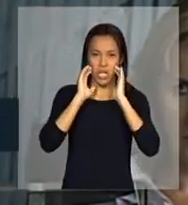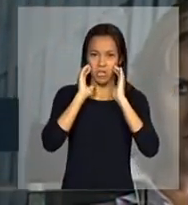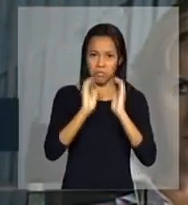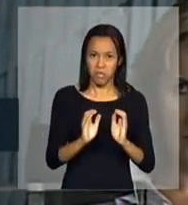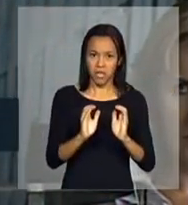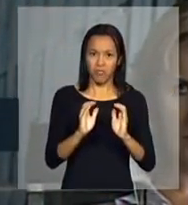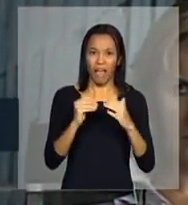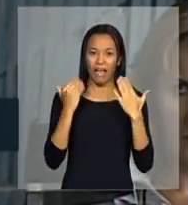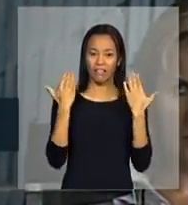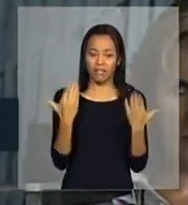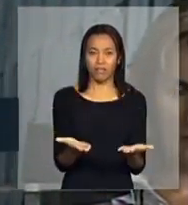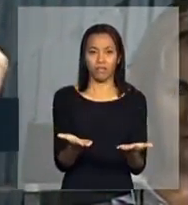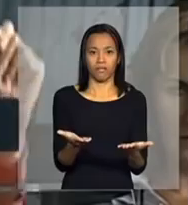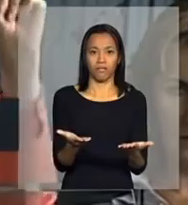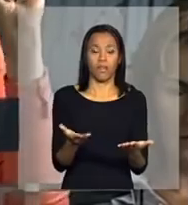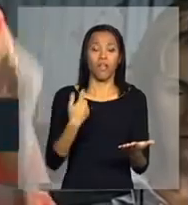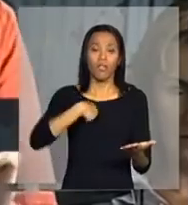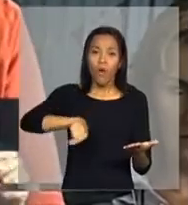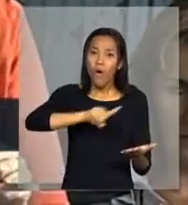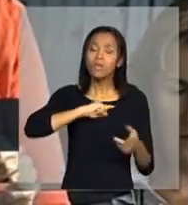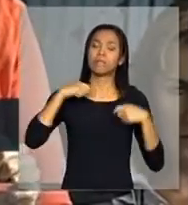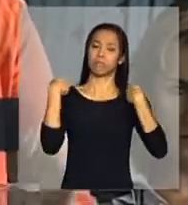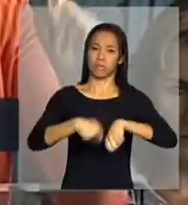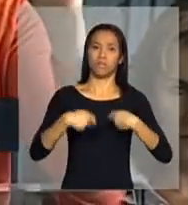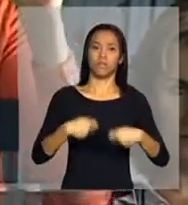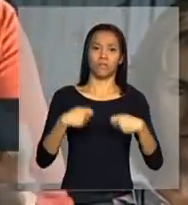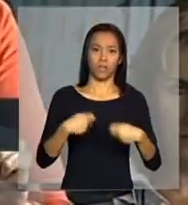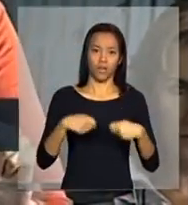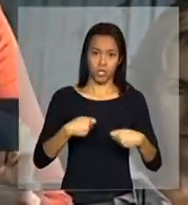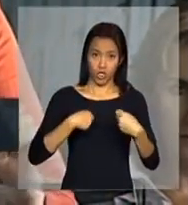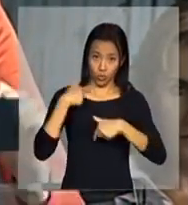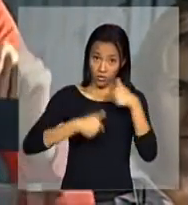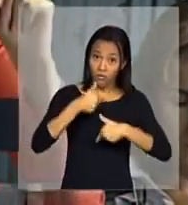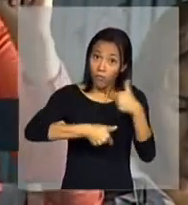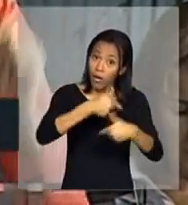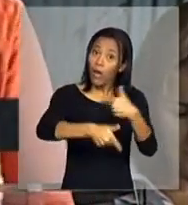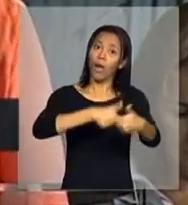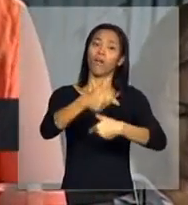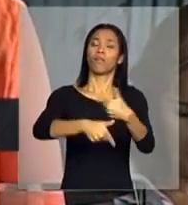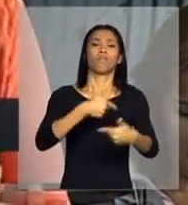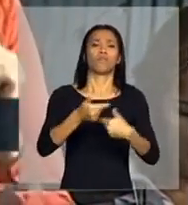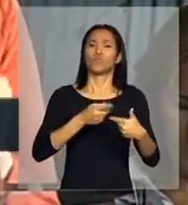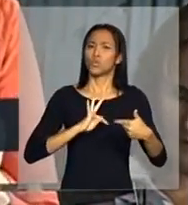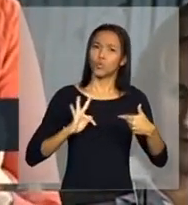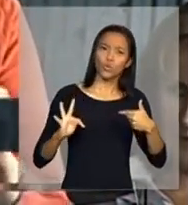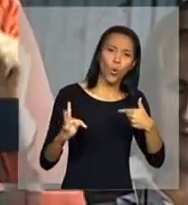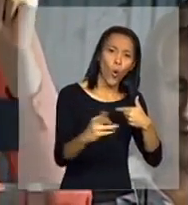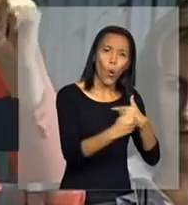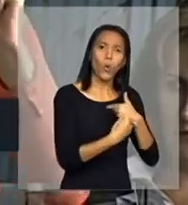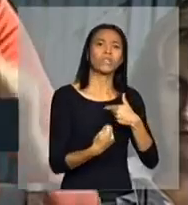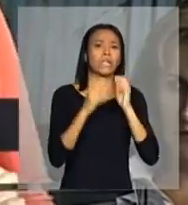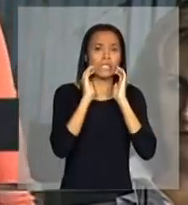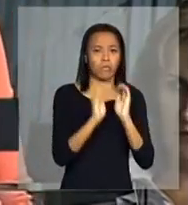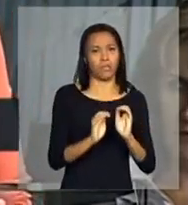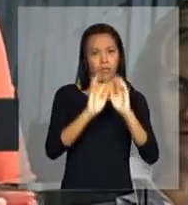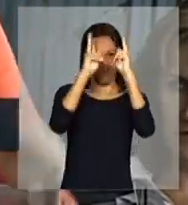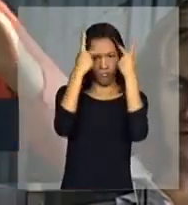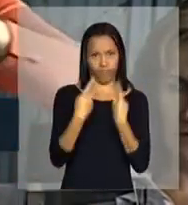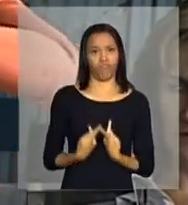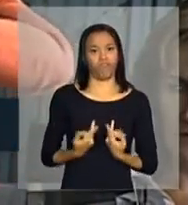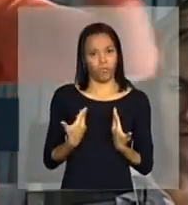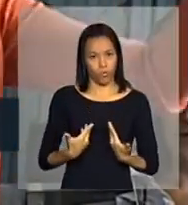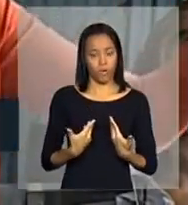este plano. Nós precisamos que as ações sejam todas baseadas na dignidade humana,